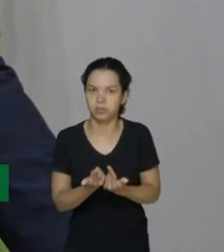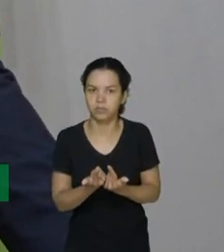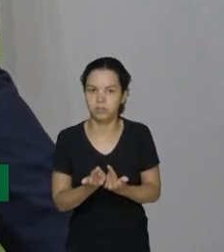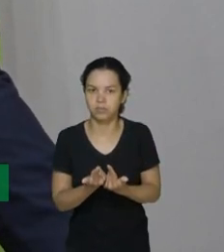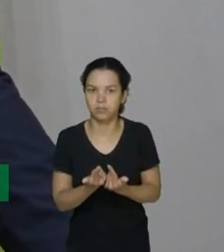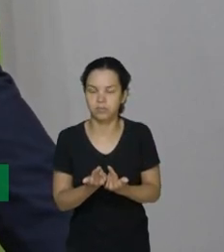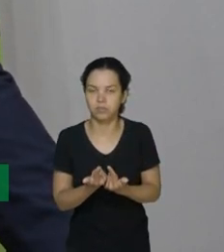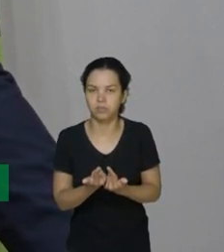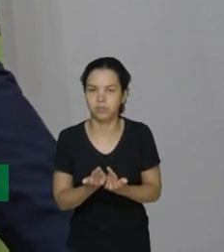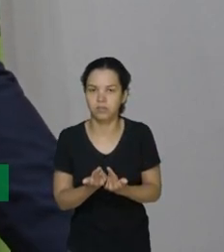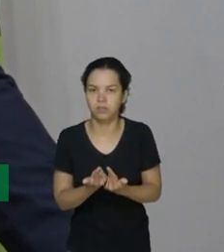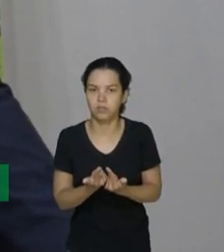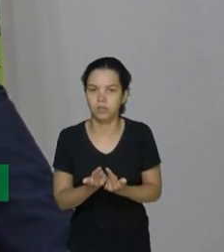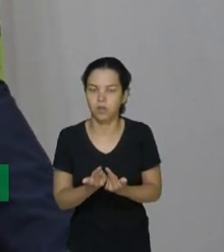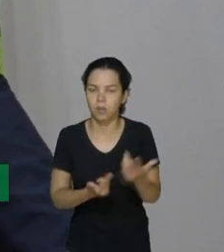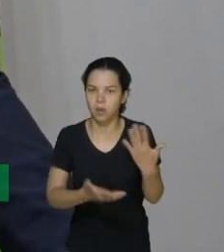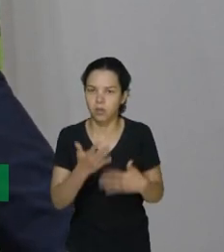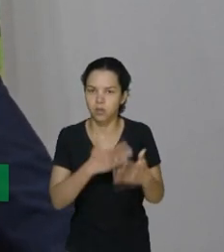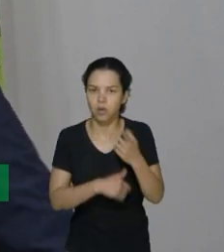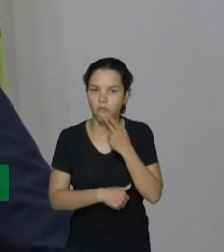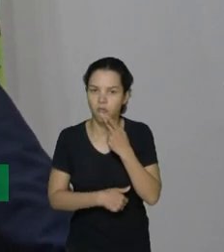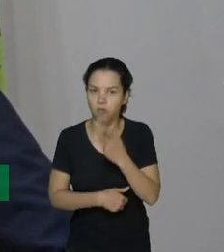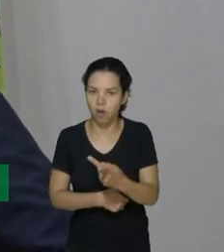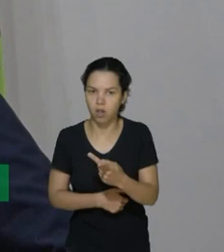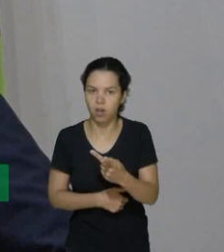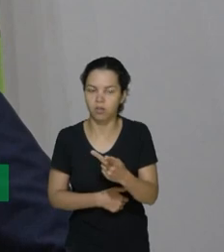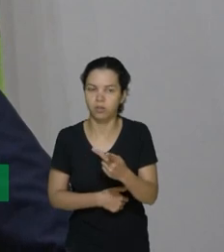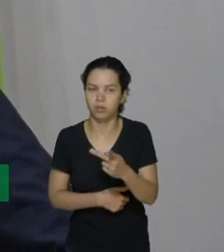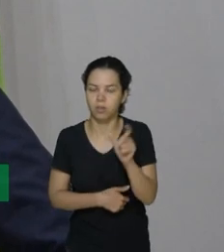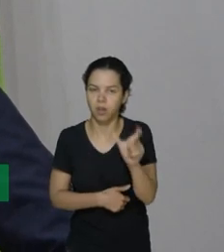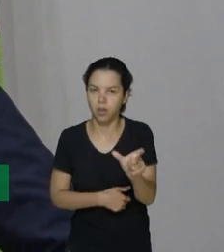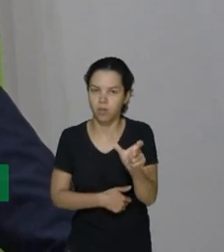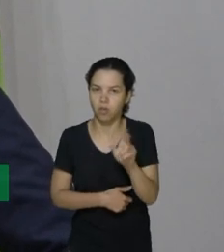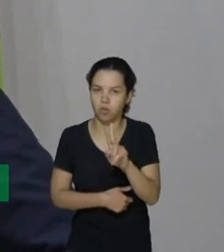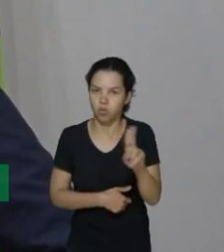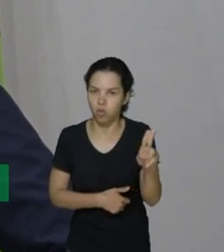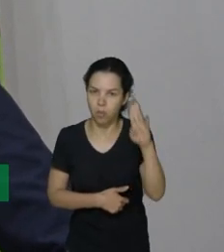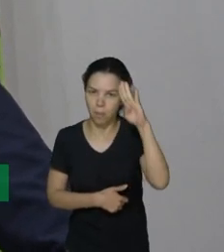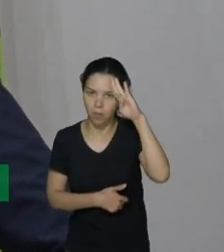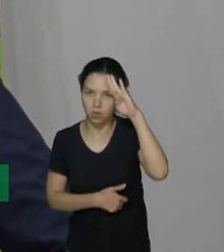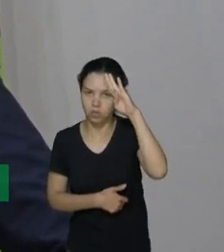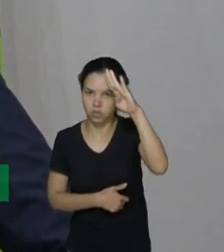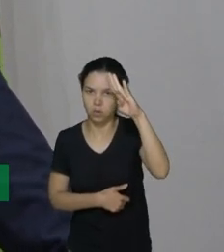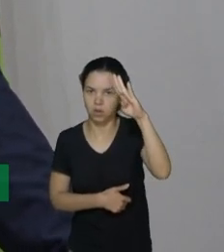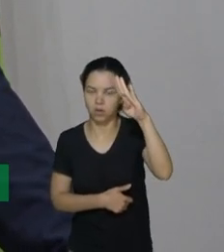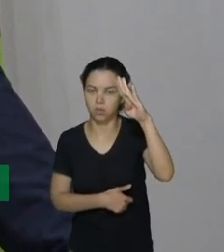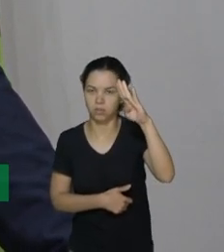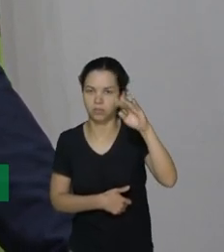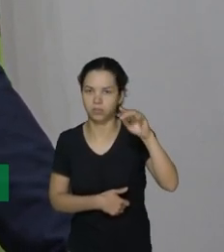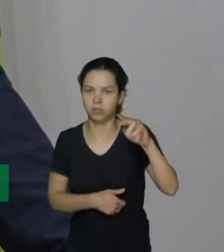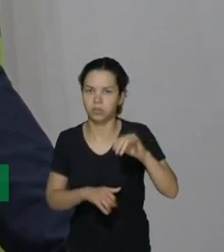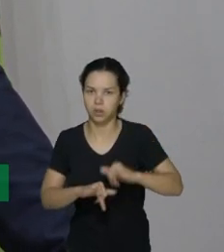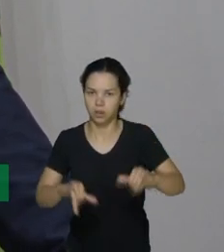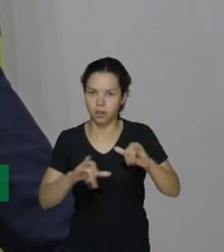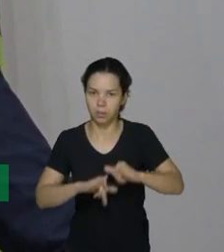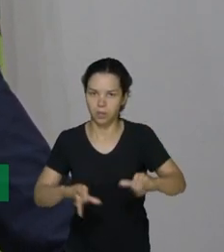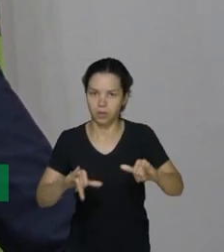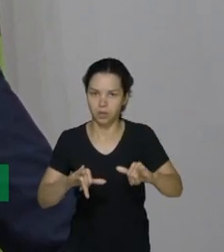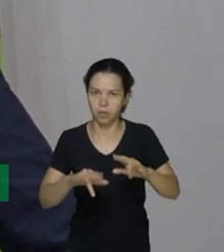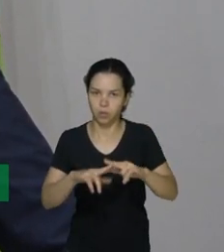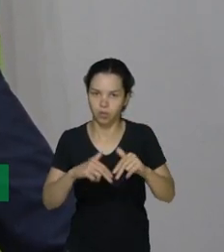em algum momento falaram a palavra, o nome, Bolsonaro na sua campanha, e por isso estavam aqui dentro.